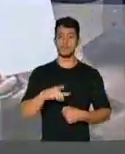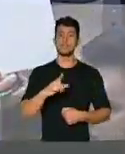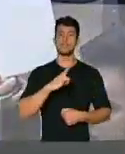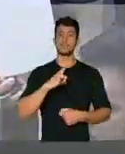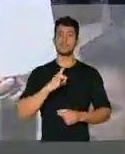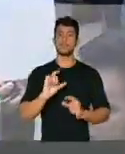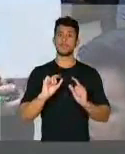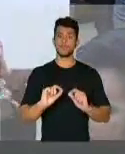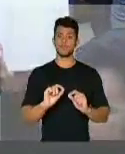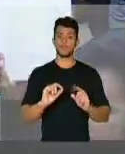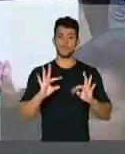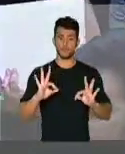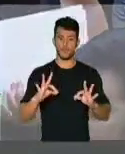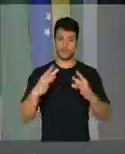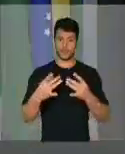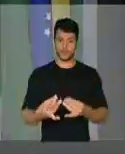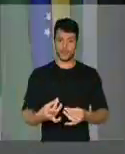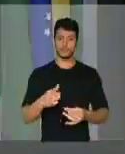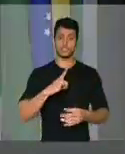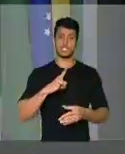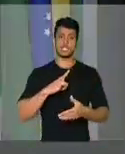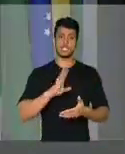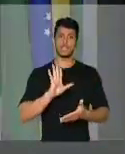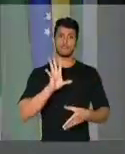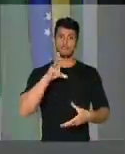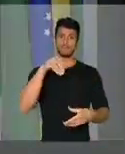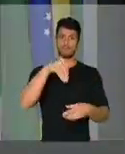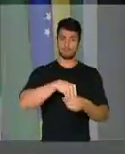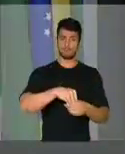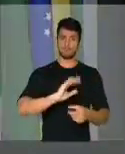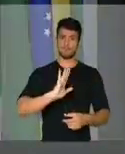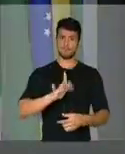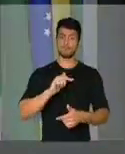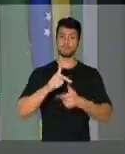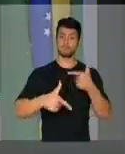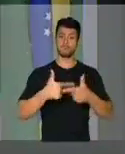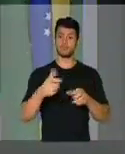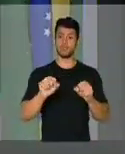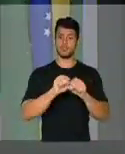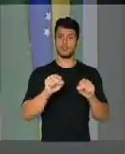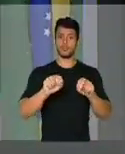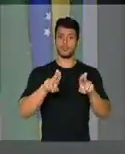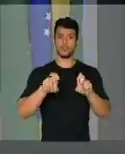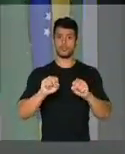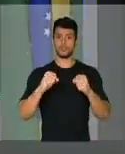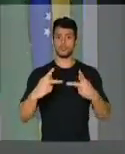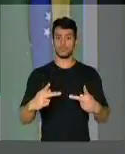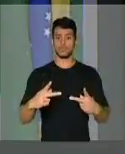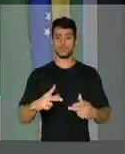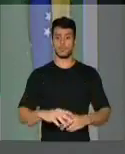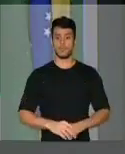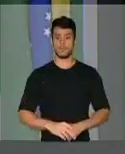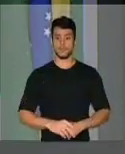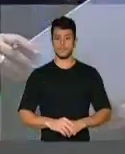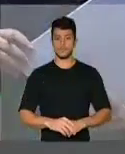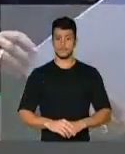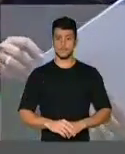consta todos os integrantes operacionais do Sistema Único de Segurança Pública. Vossa Excelência vai acolher